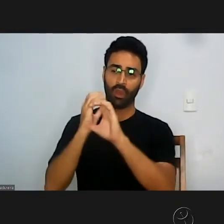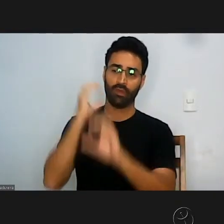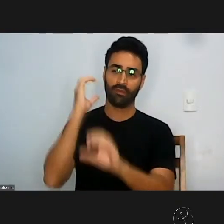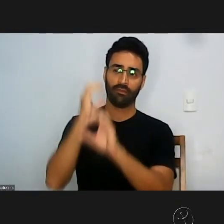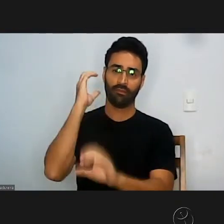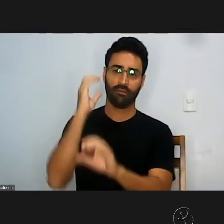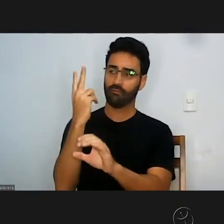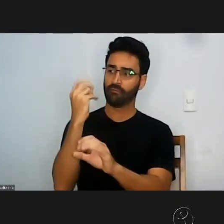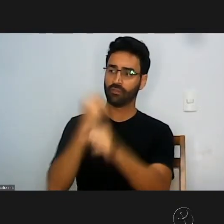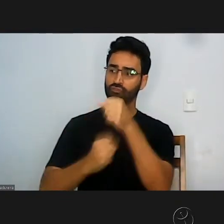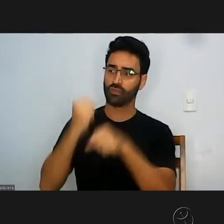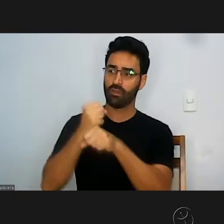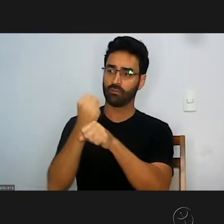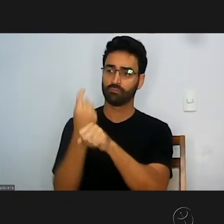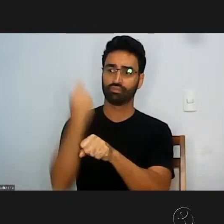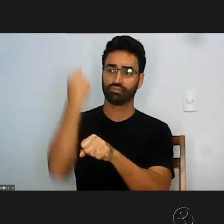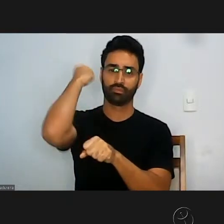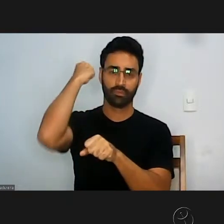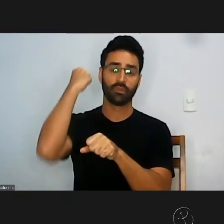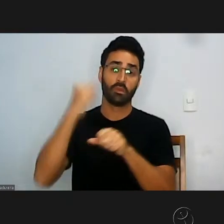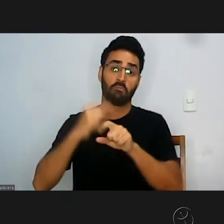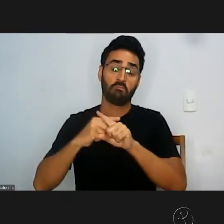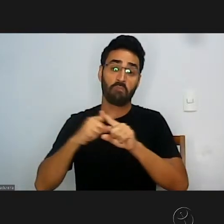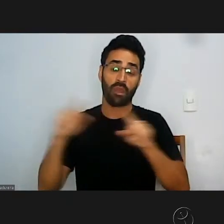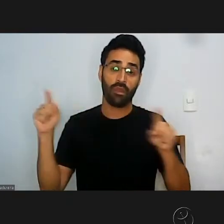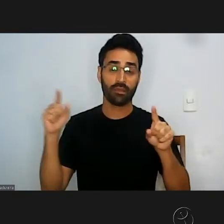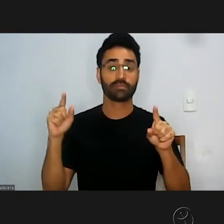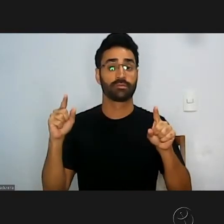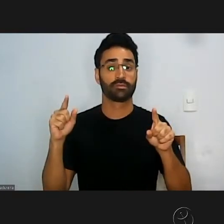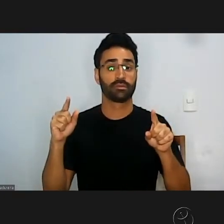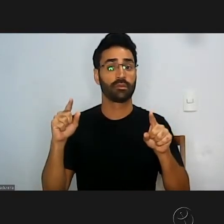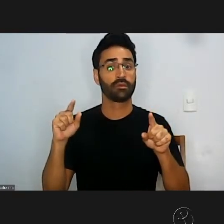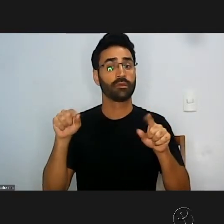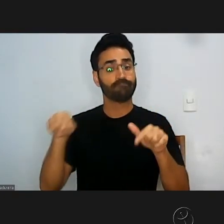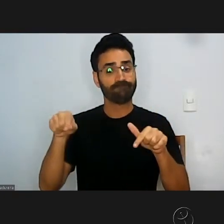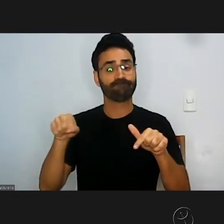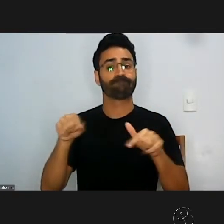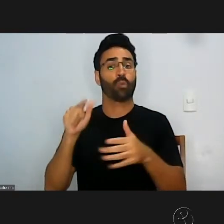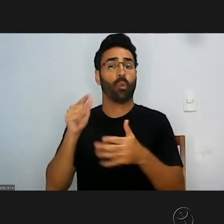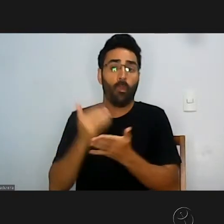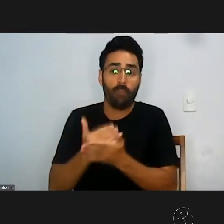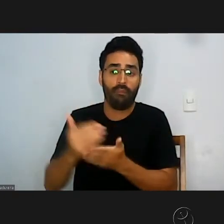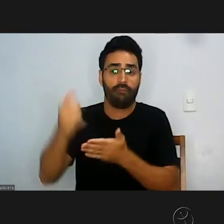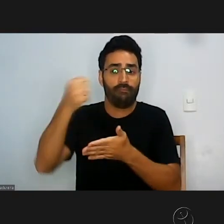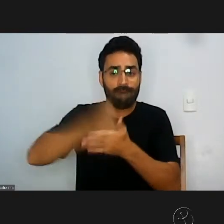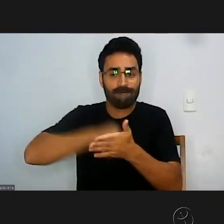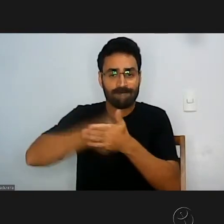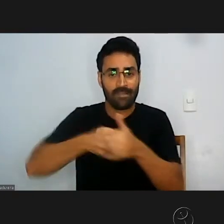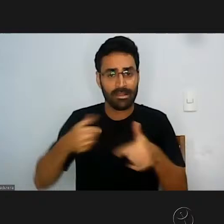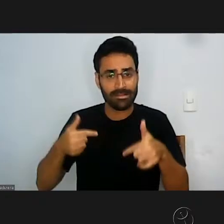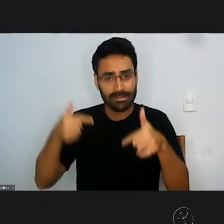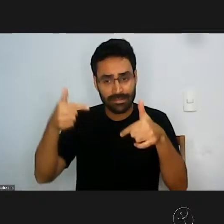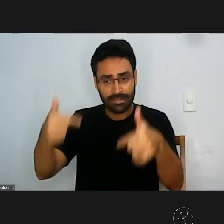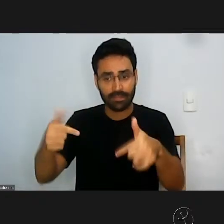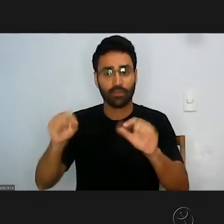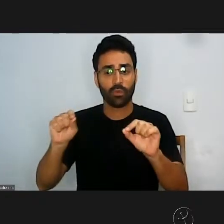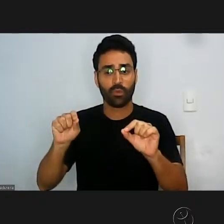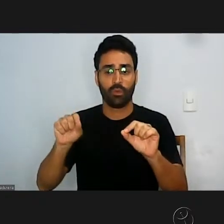e permitiram, em grande parte, a resistência a esse movimento